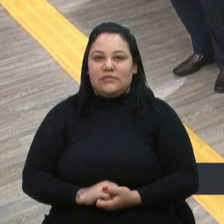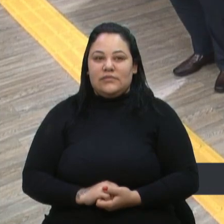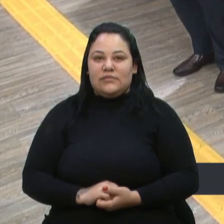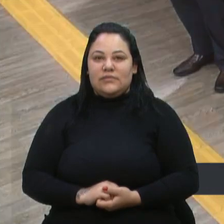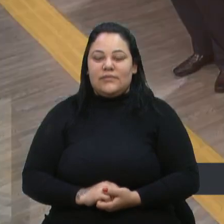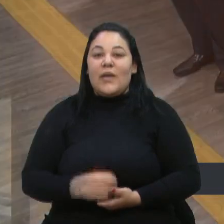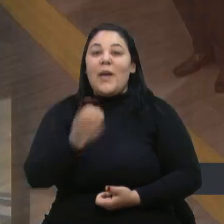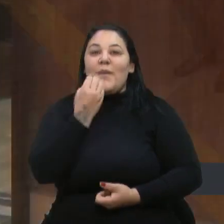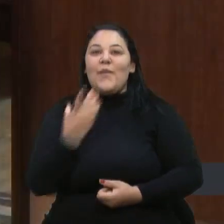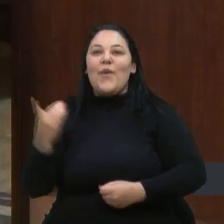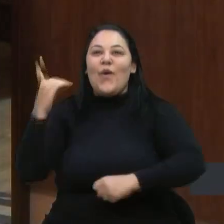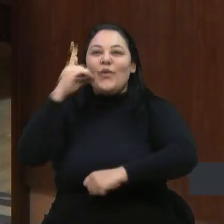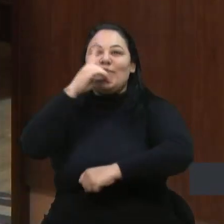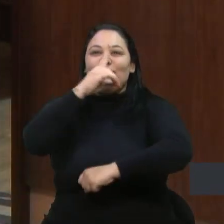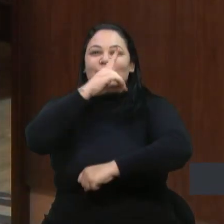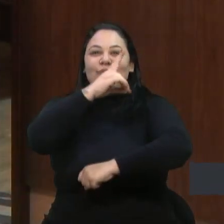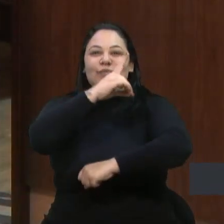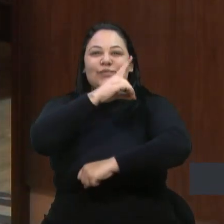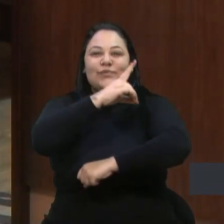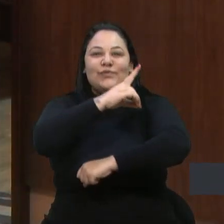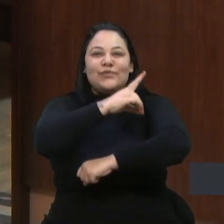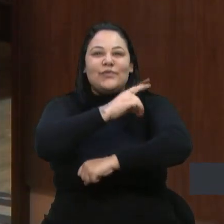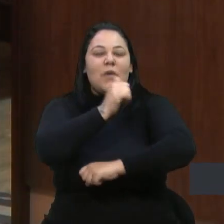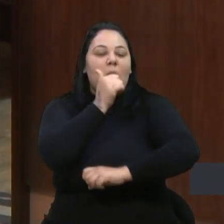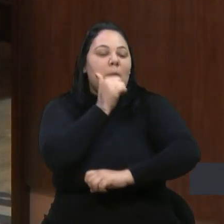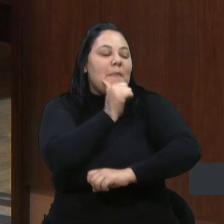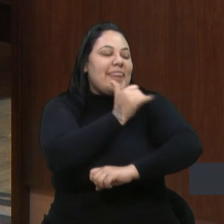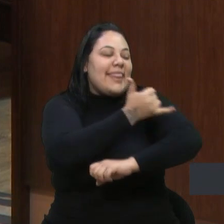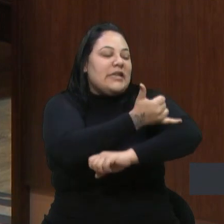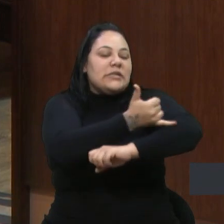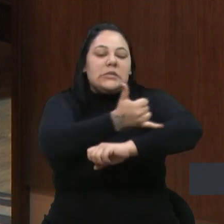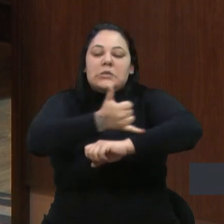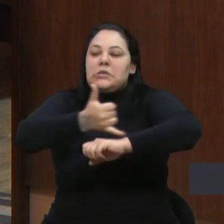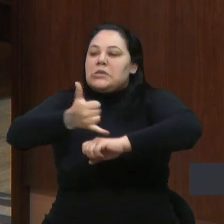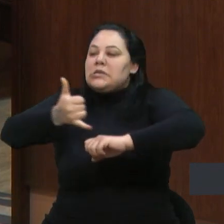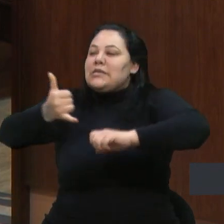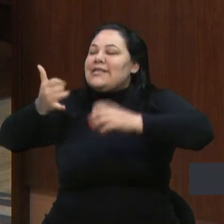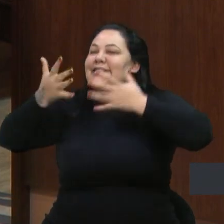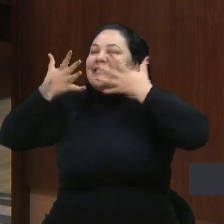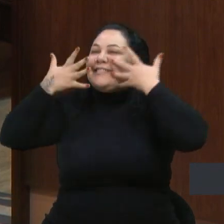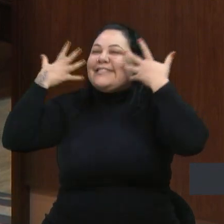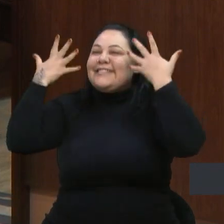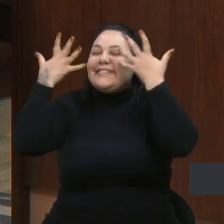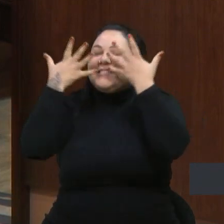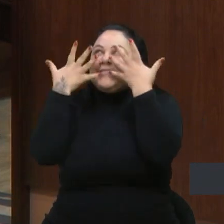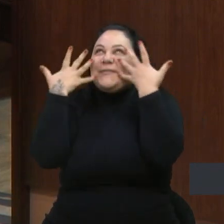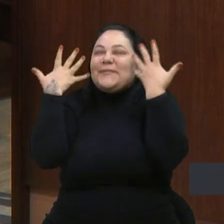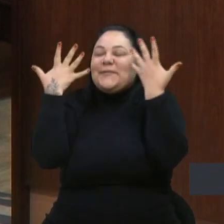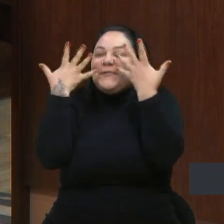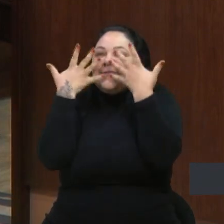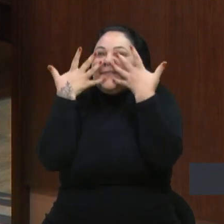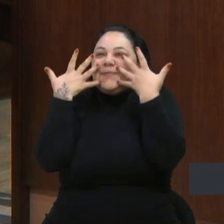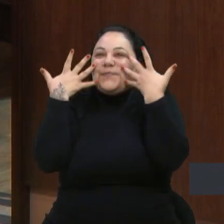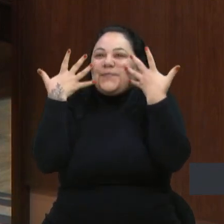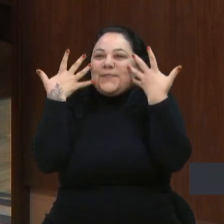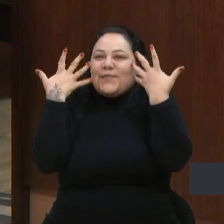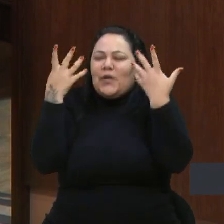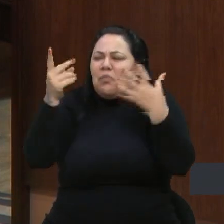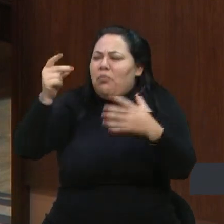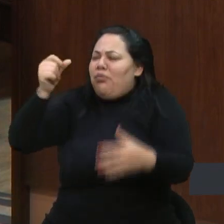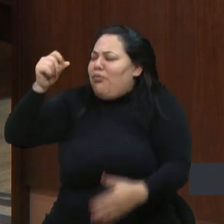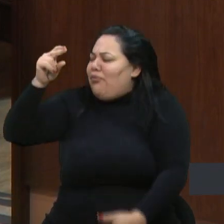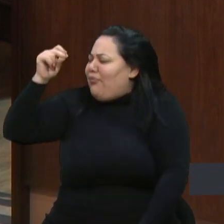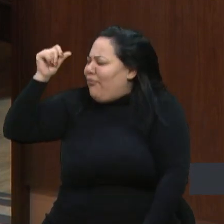Bom dia, menina que passa, tão cheia de graça, sorrindo para mim. Há tempo que eu procuro um